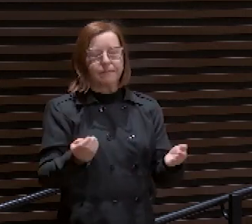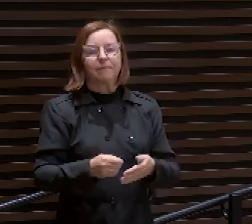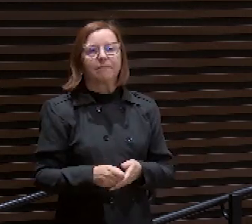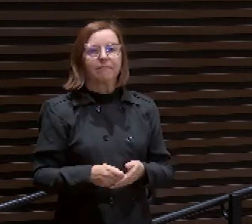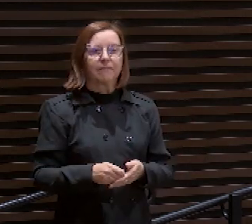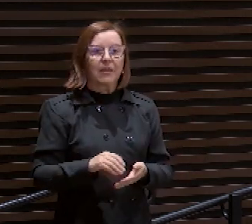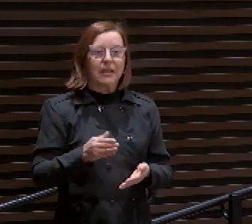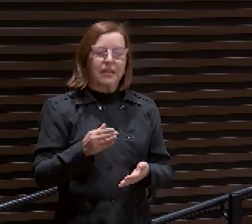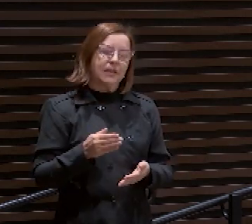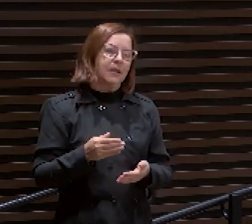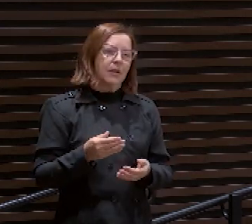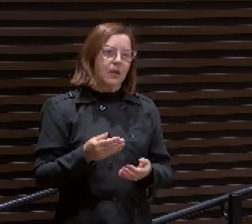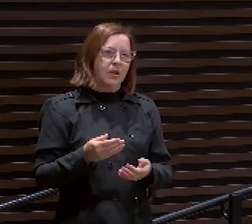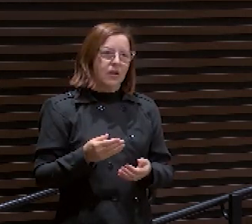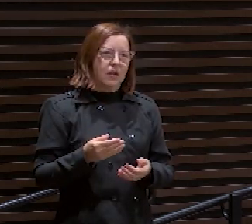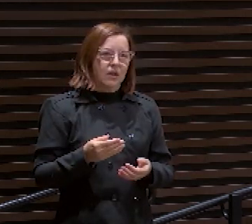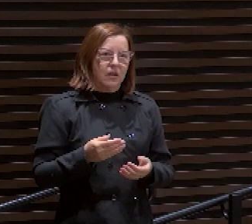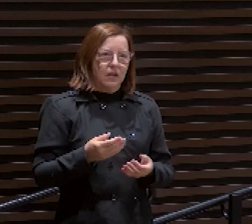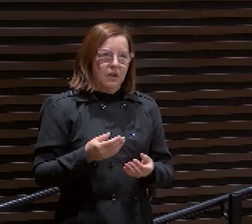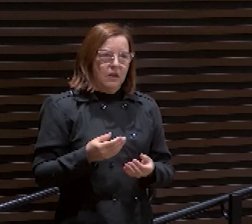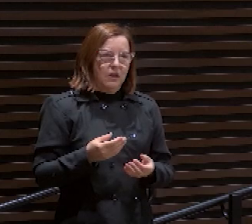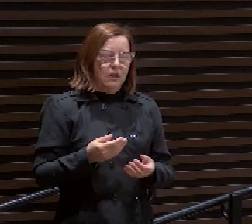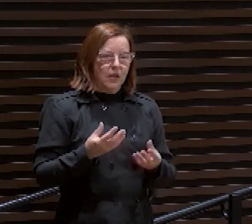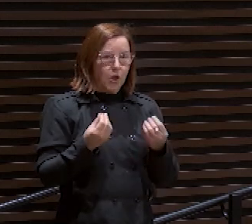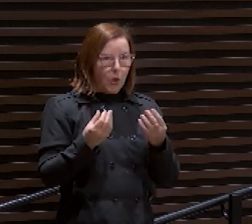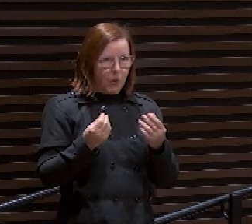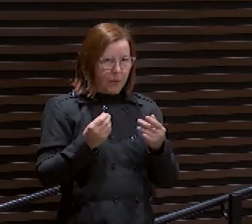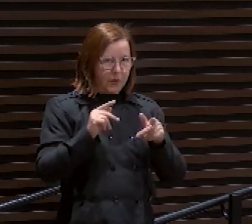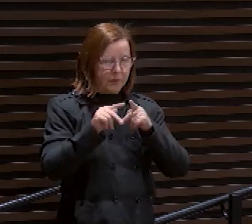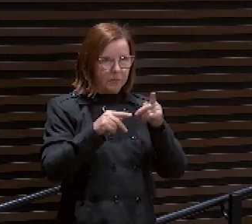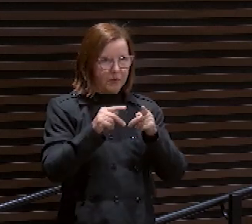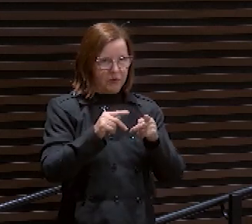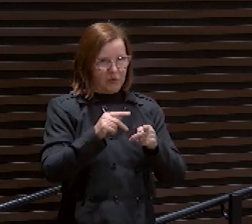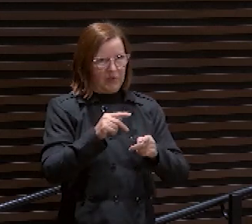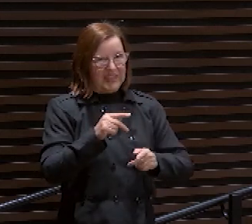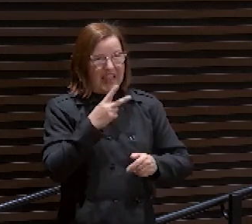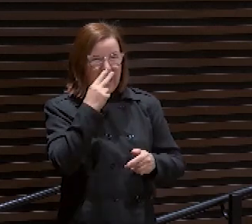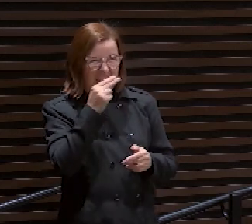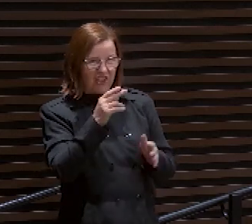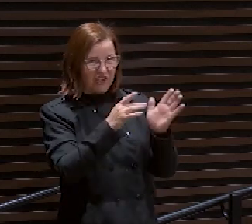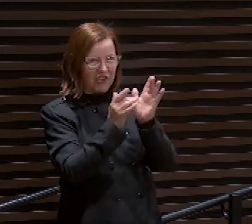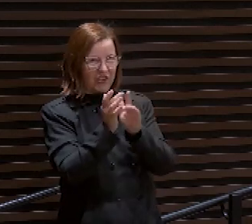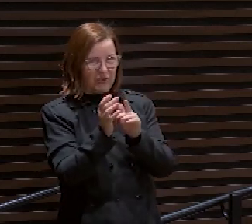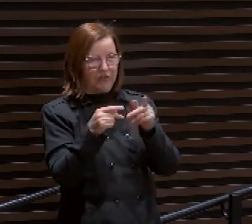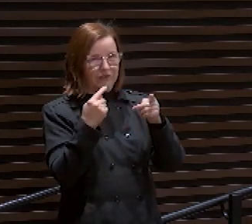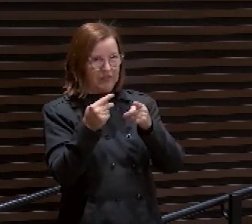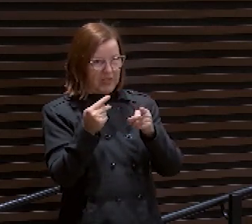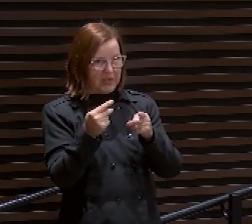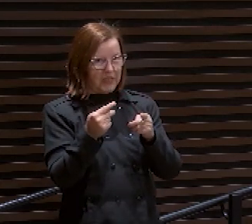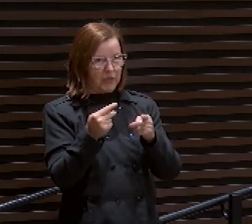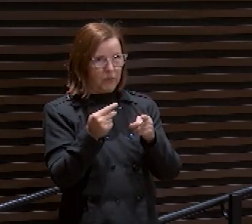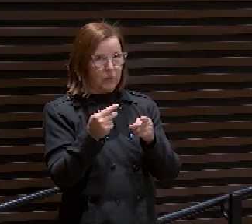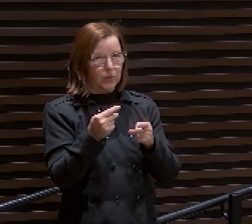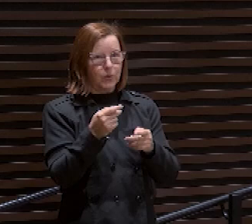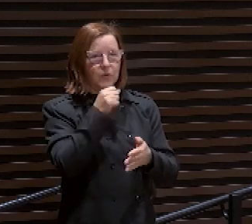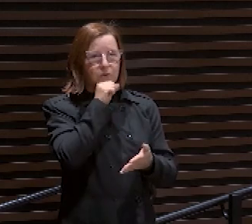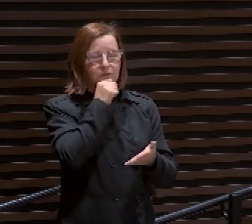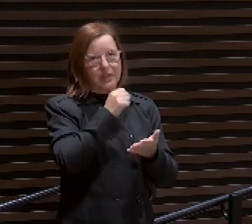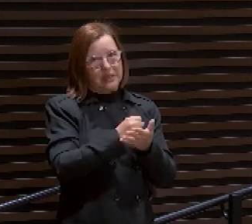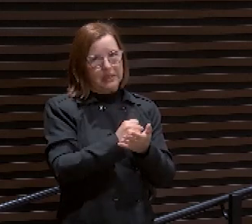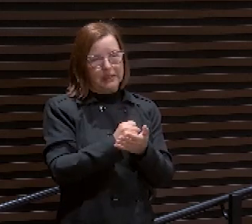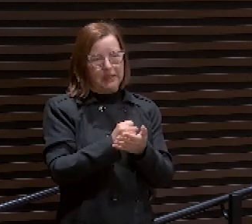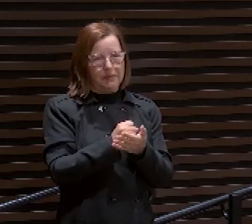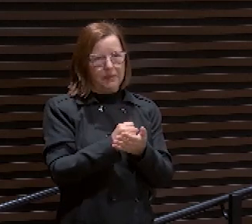equivocadamente, entendem que Jesus está fazendo uma citação do Antigo Testamento. Como se Jesus estivesse falando assim, olha, no Antigo